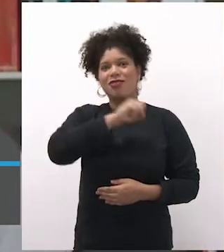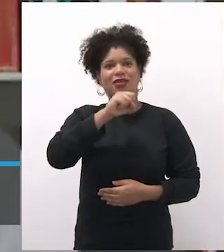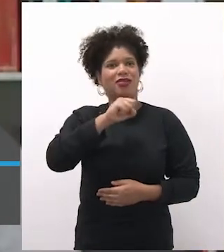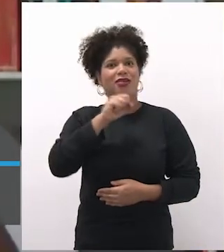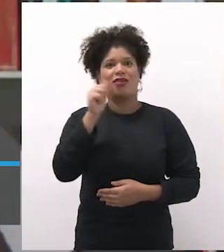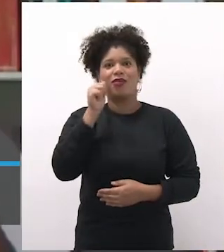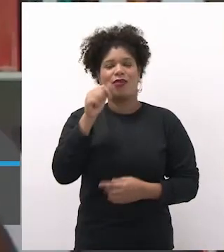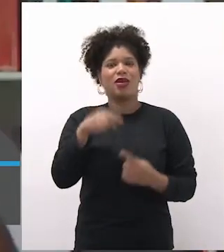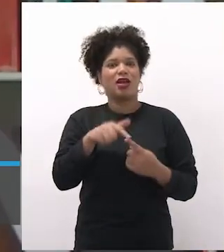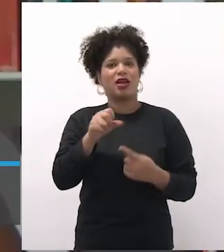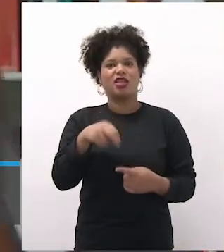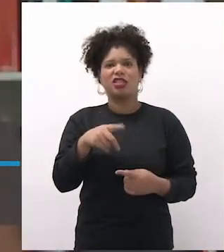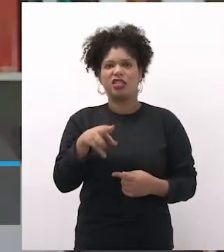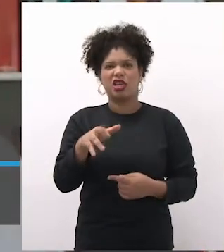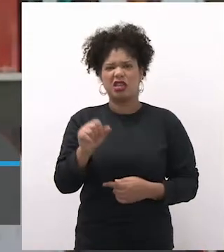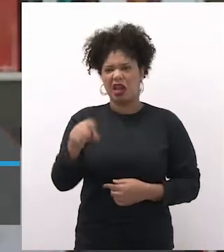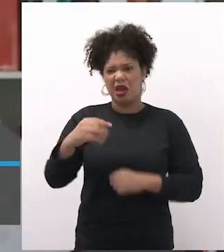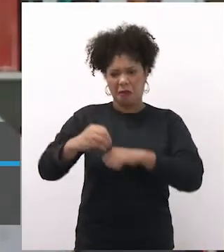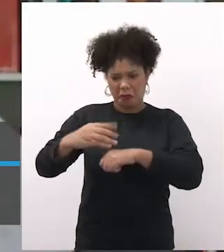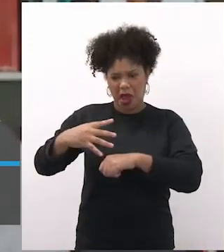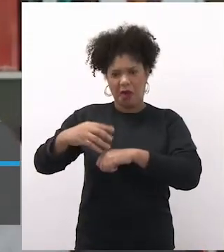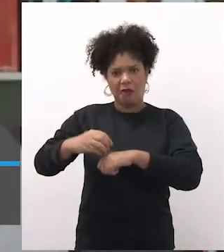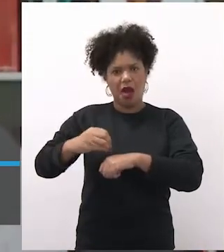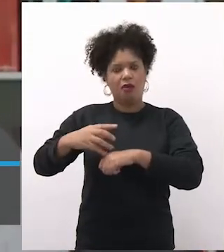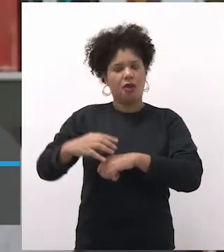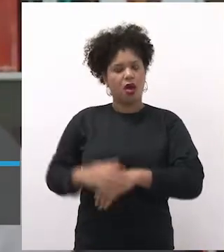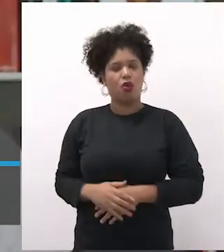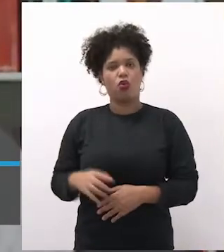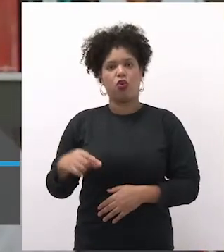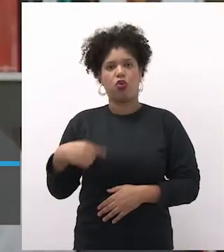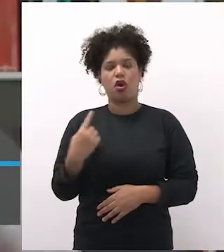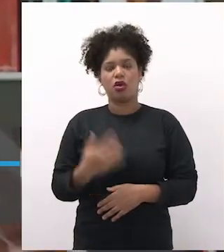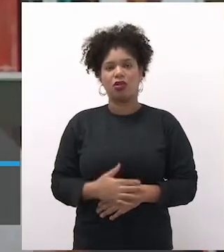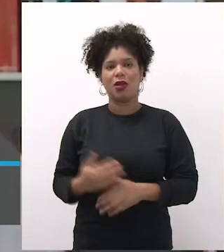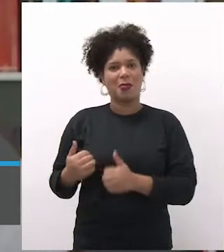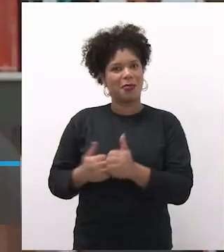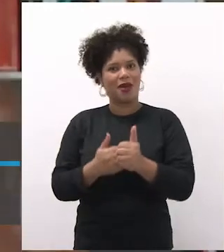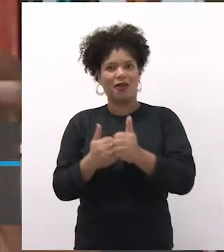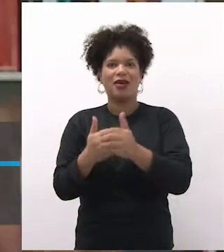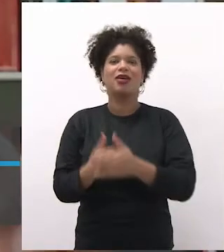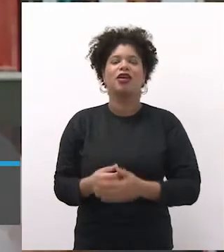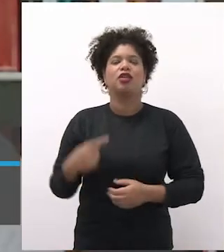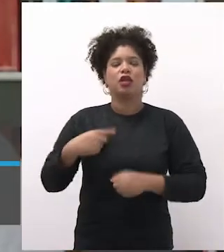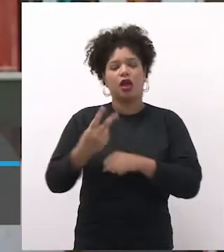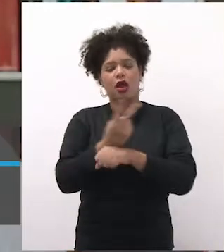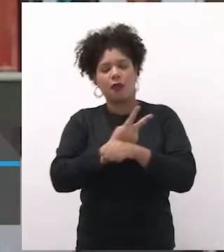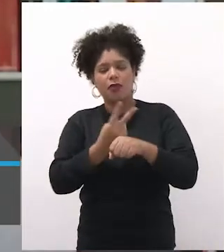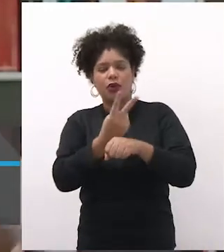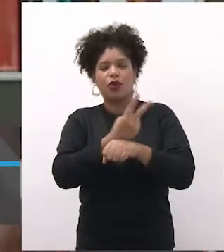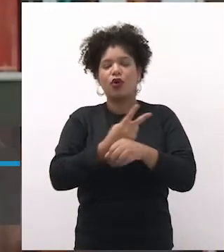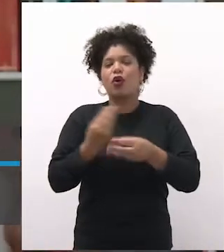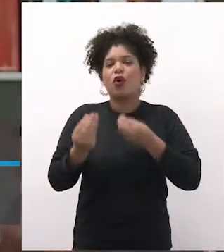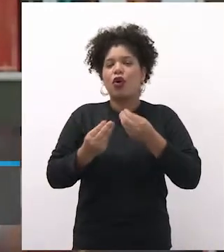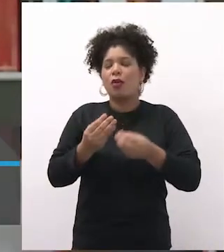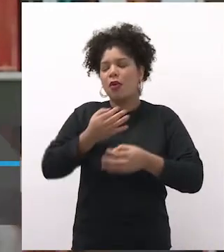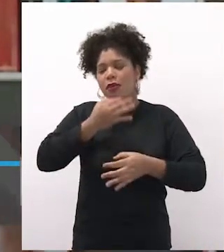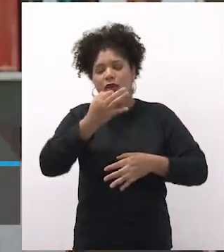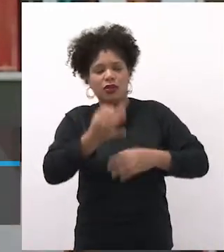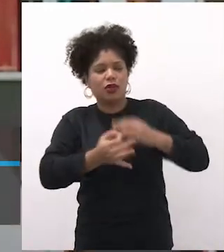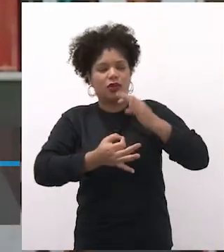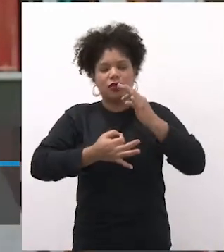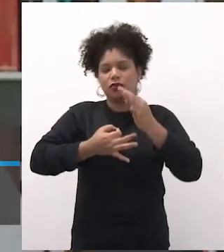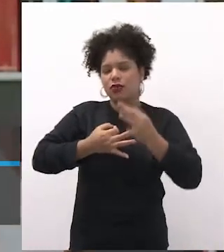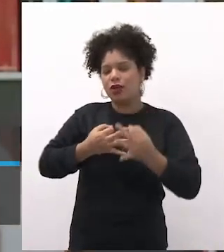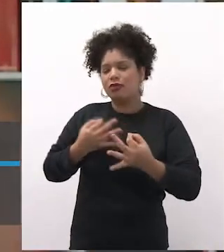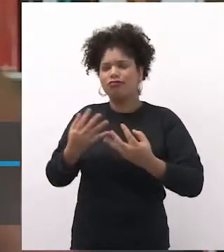Sandra. Sandra nos orientou assim demais, e a nossa curadoria foi feita assim, nessa base desse carinho, nessa base, vamos sentar, vamos